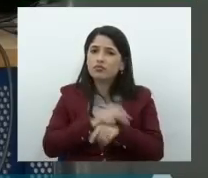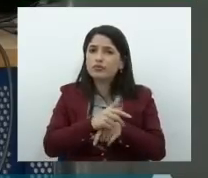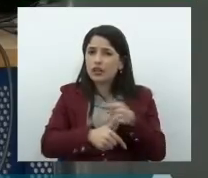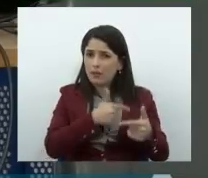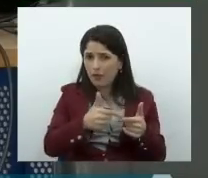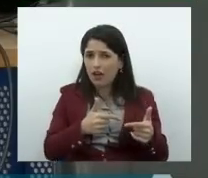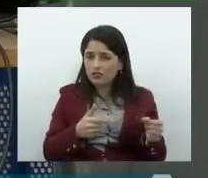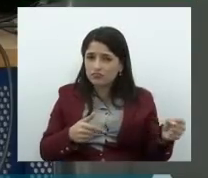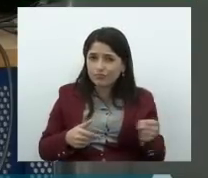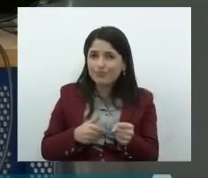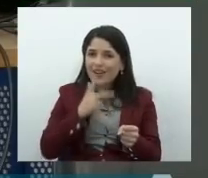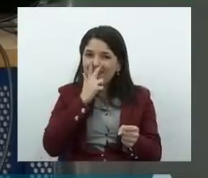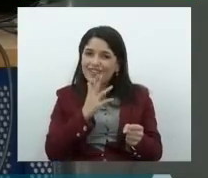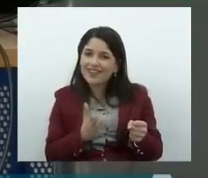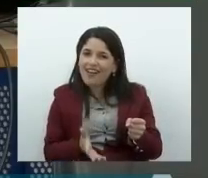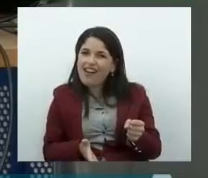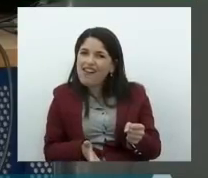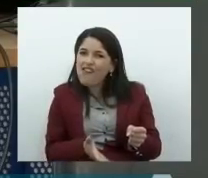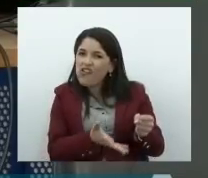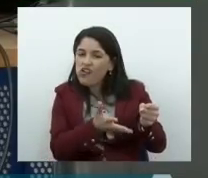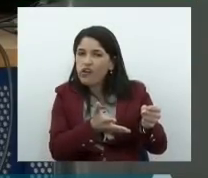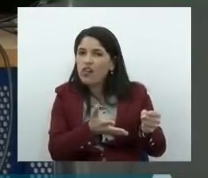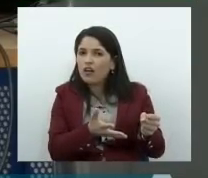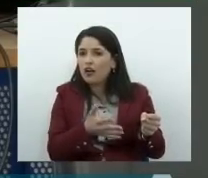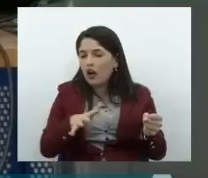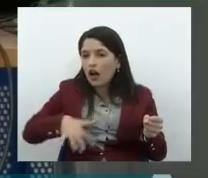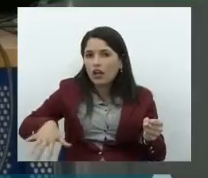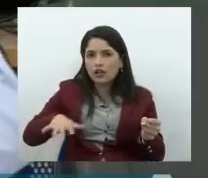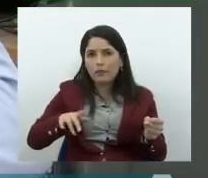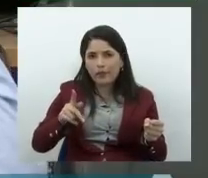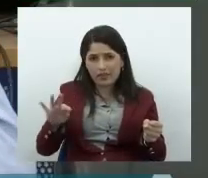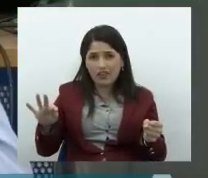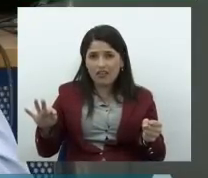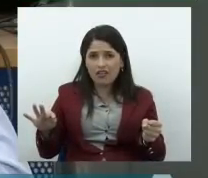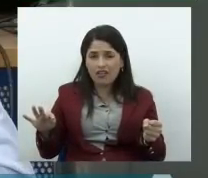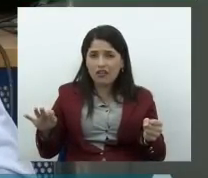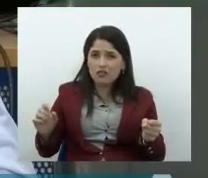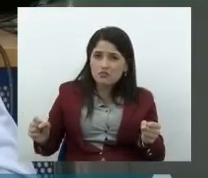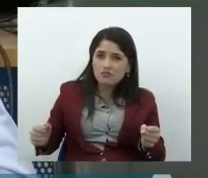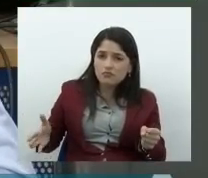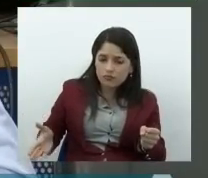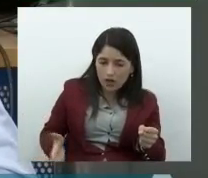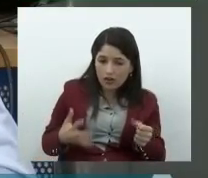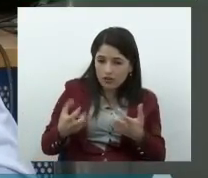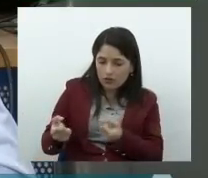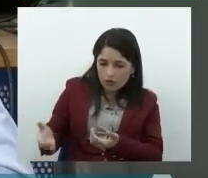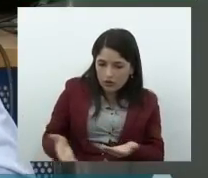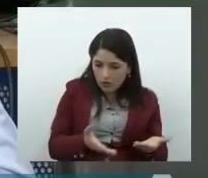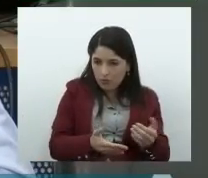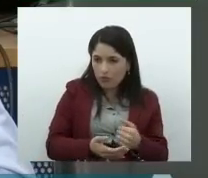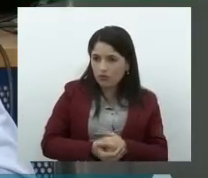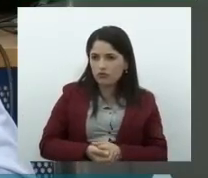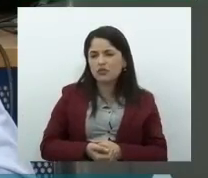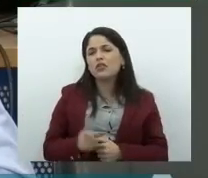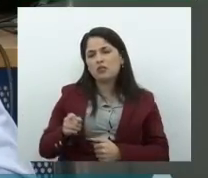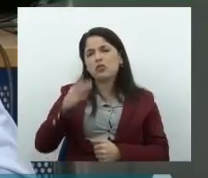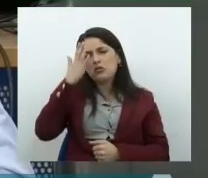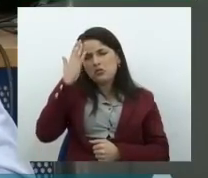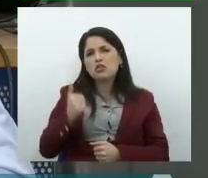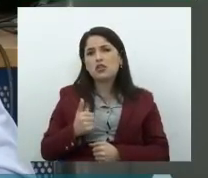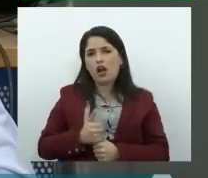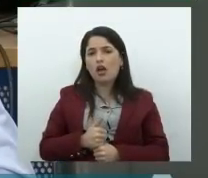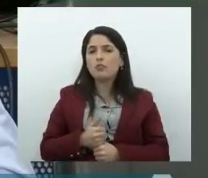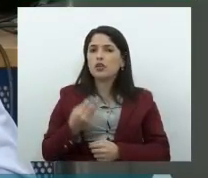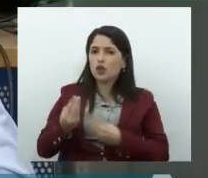foi abençoado também por essa administração nefasta que se instalou aqui em Guarulhos? O senhor sabe muito bem